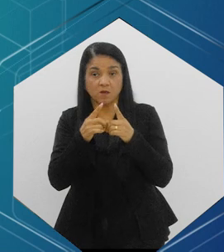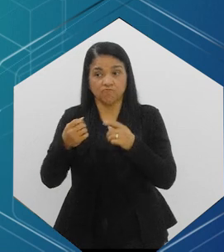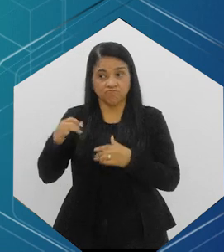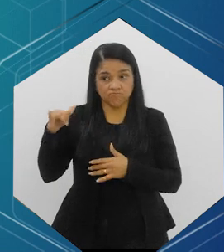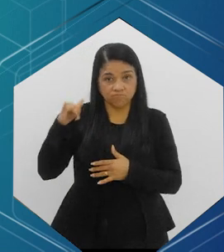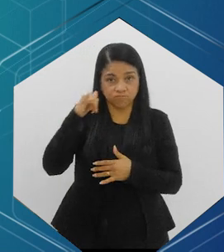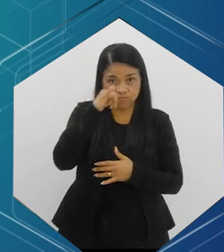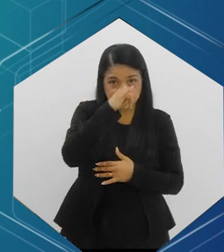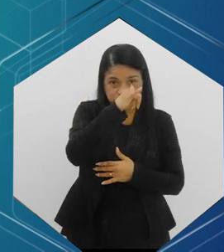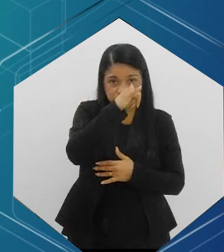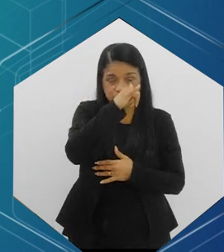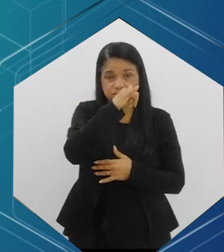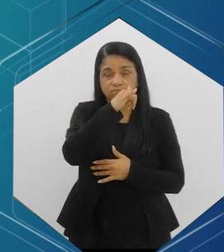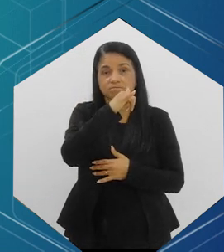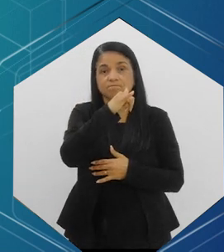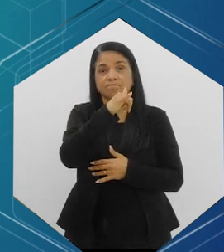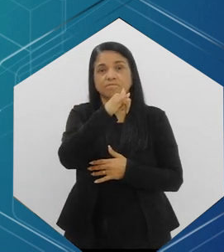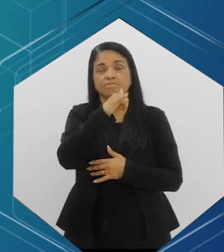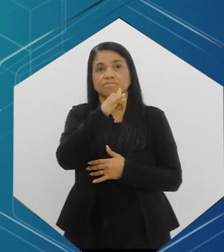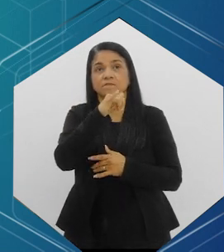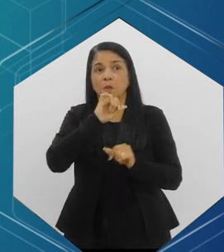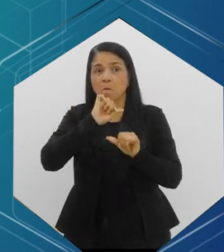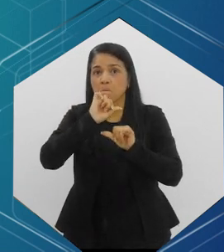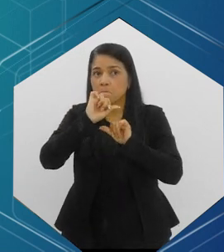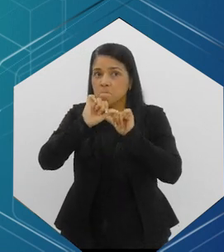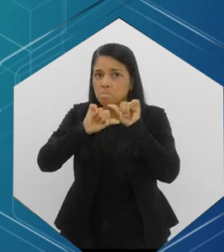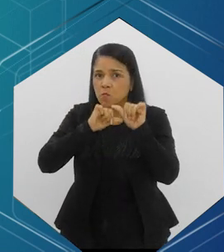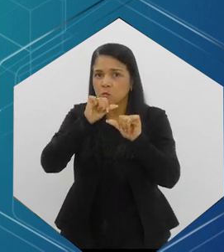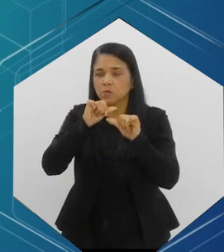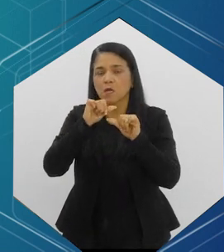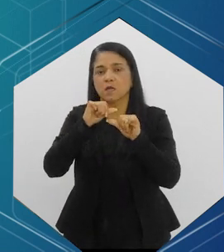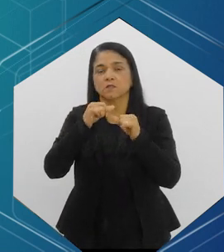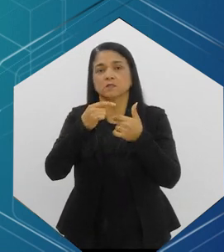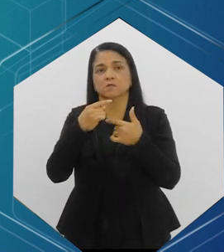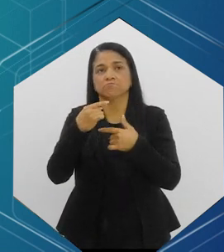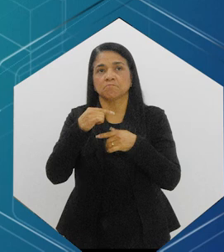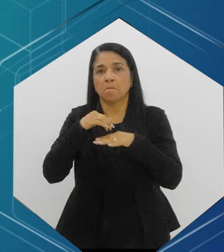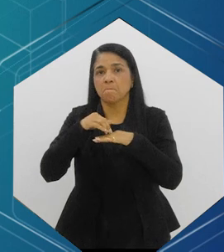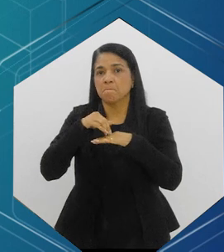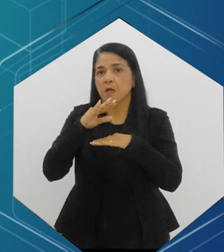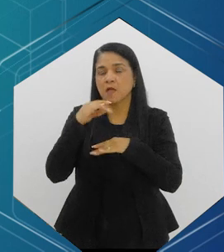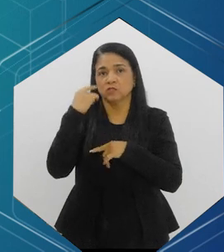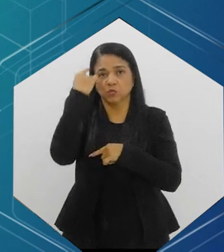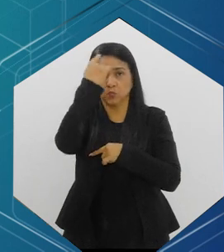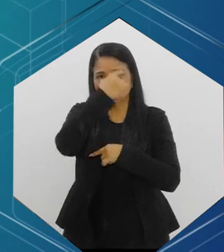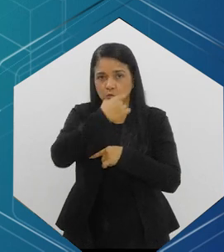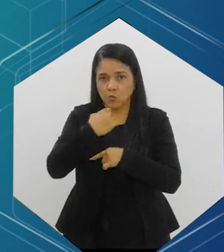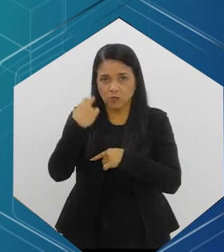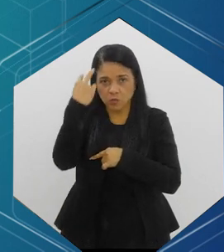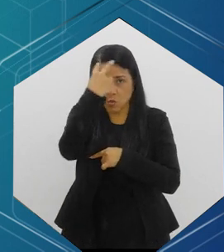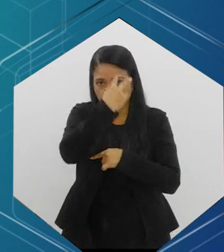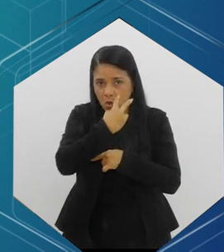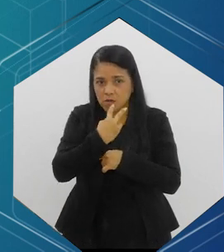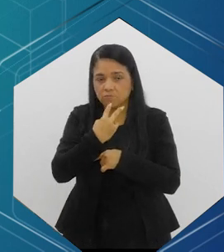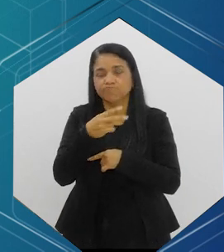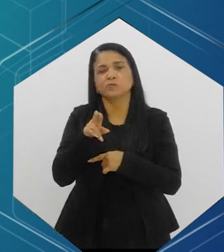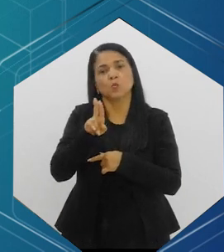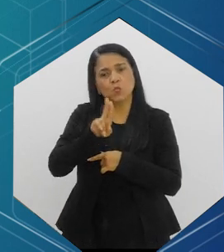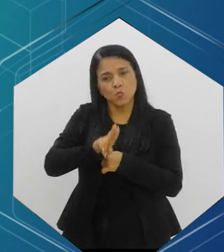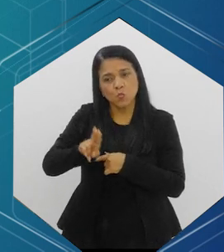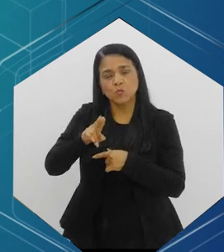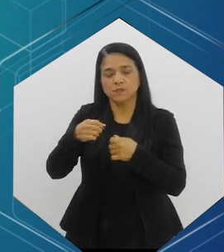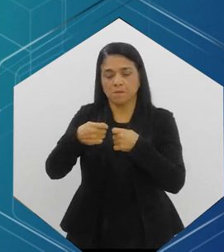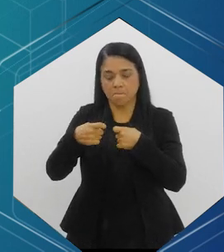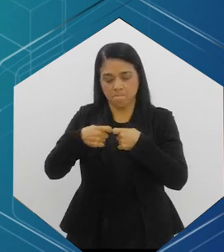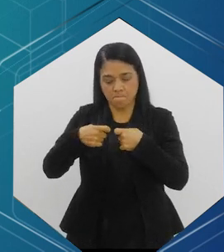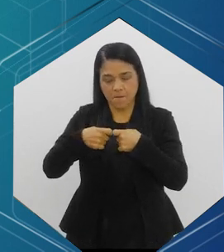aérea em que você tem modificação de pressão atmosférica maior que 2 horas, use meias elásticas.